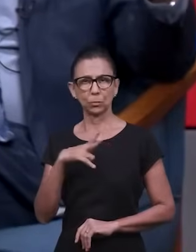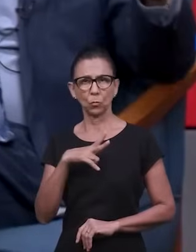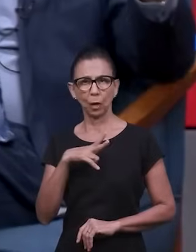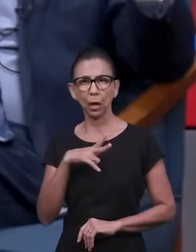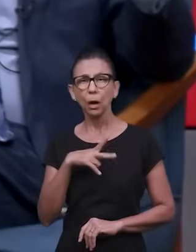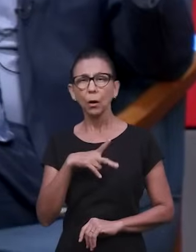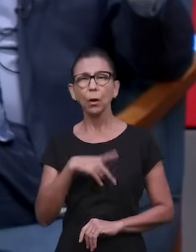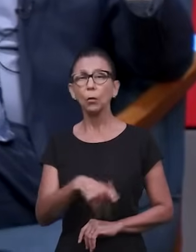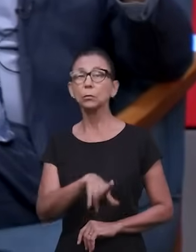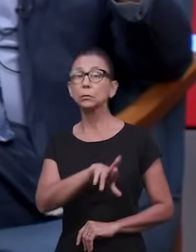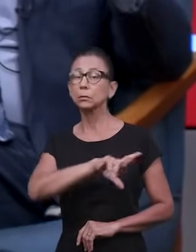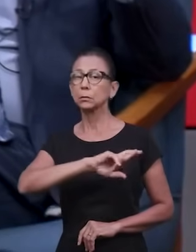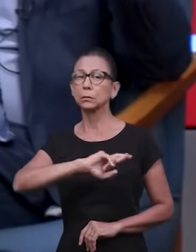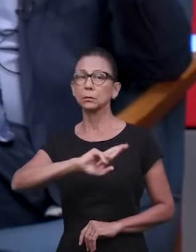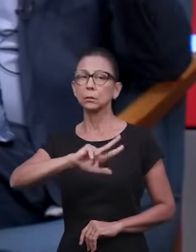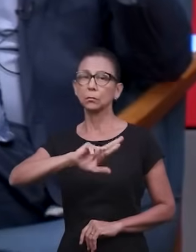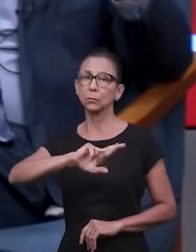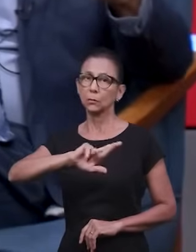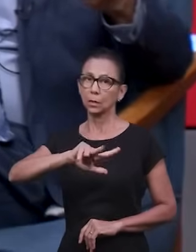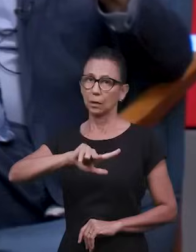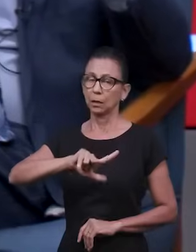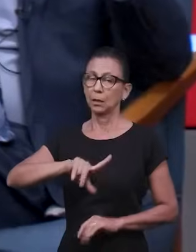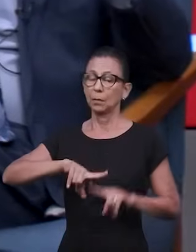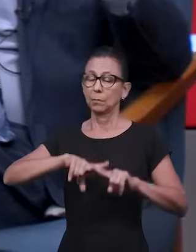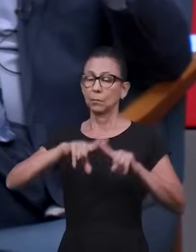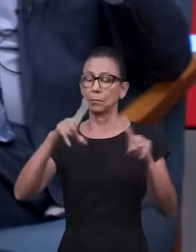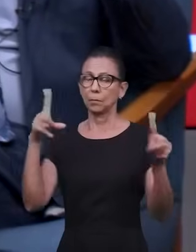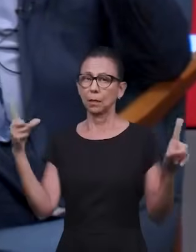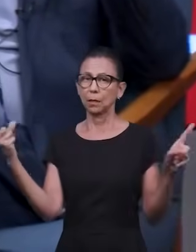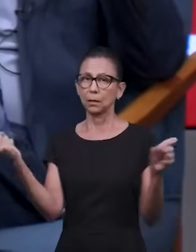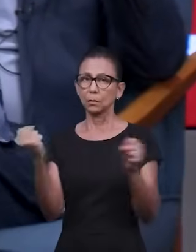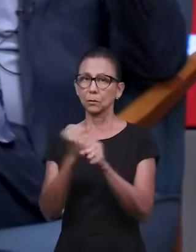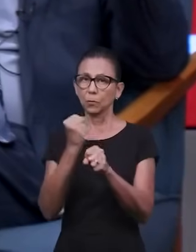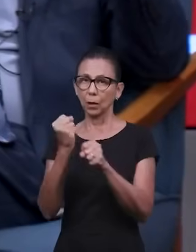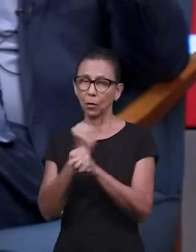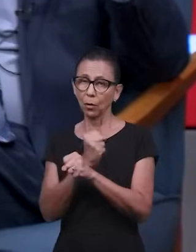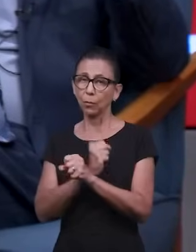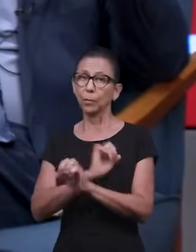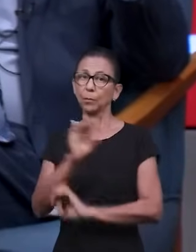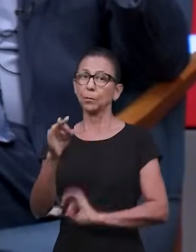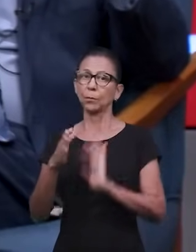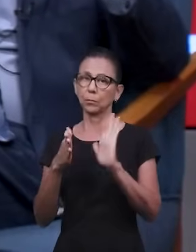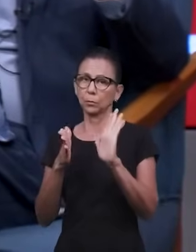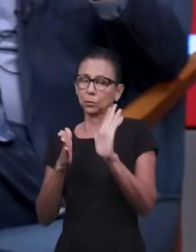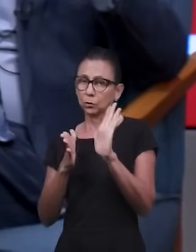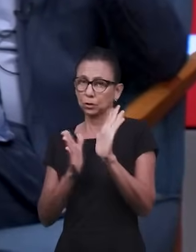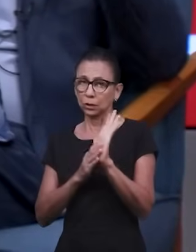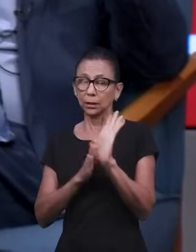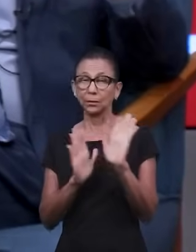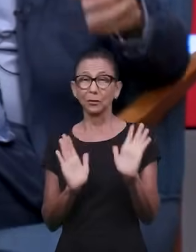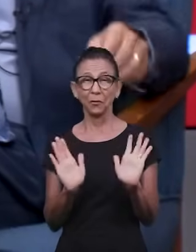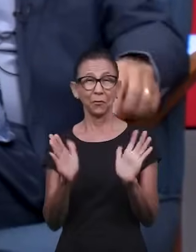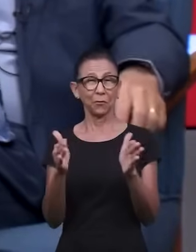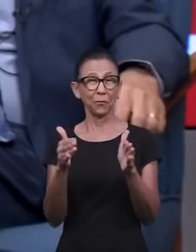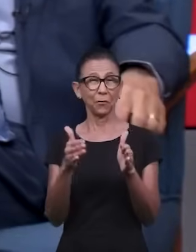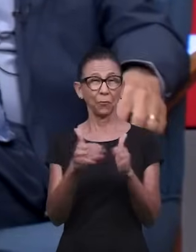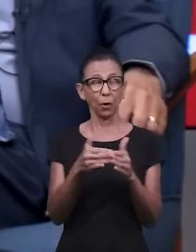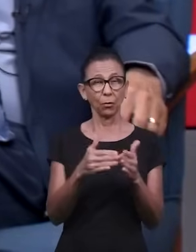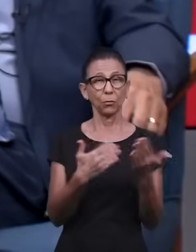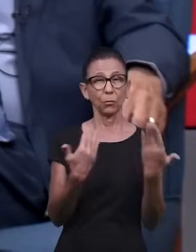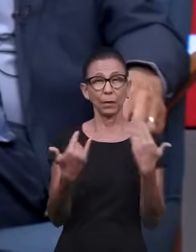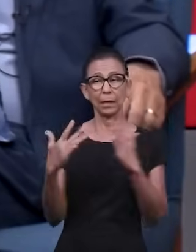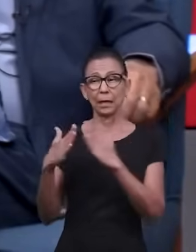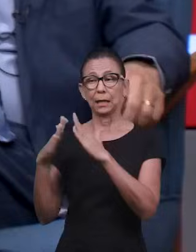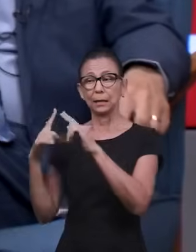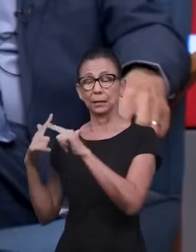unilateral não mas uma obra onde está toda ela focada no funcionamento da